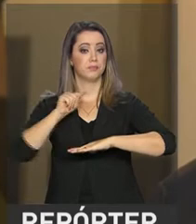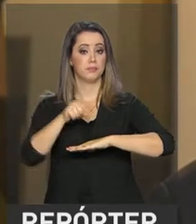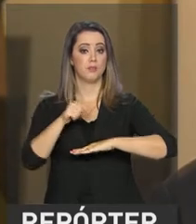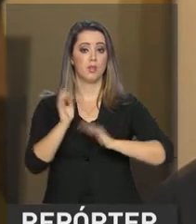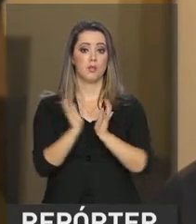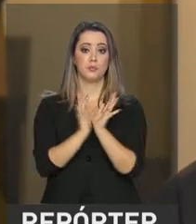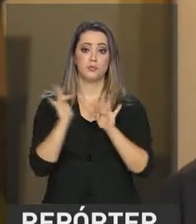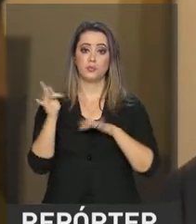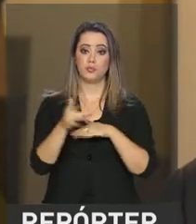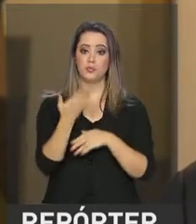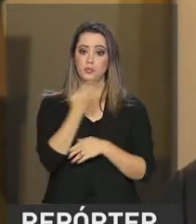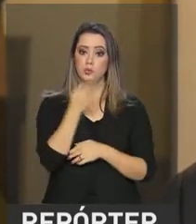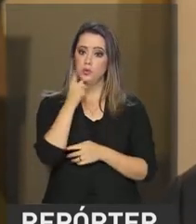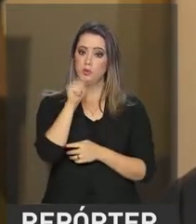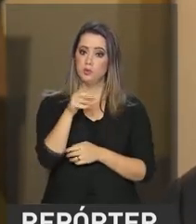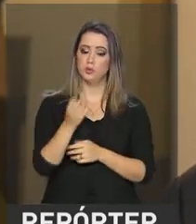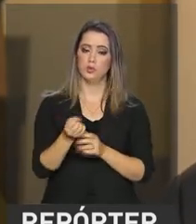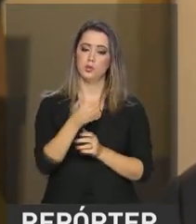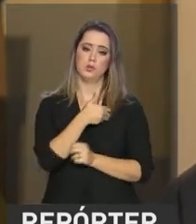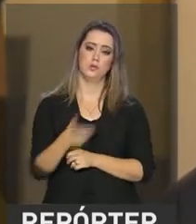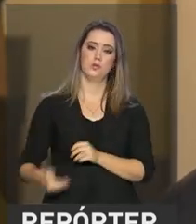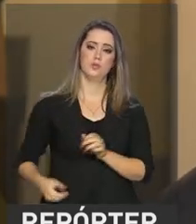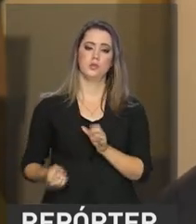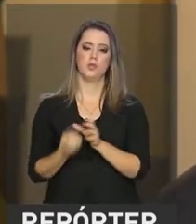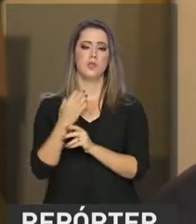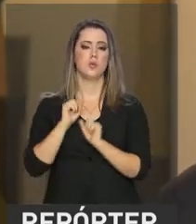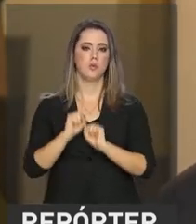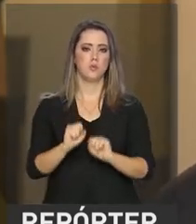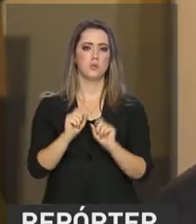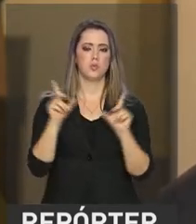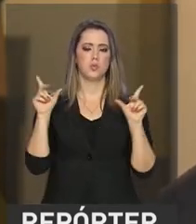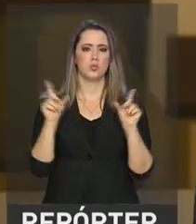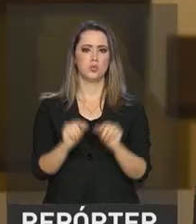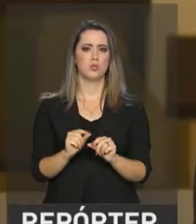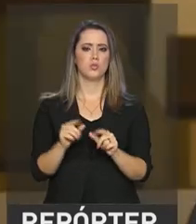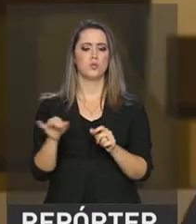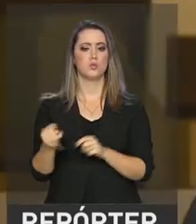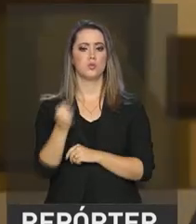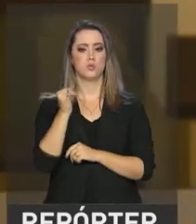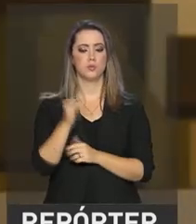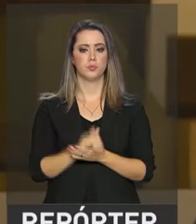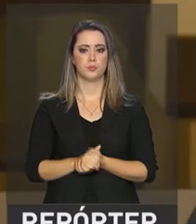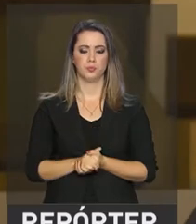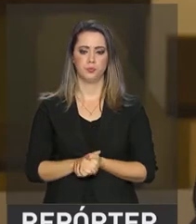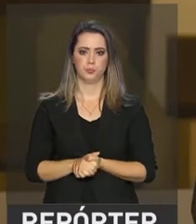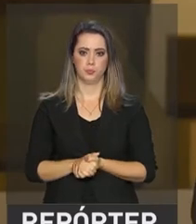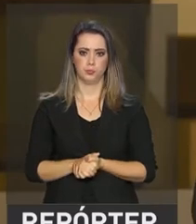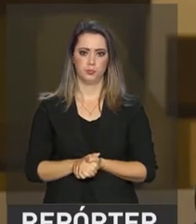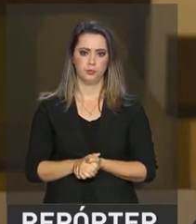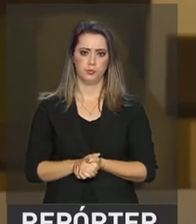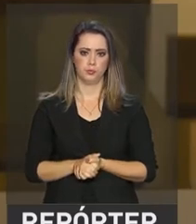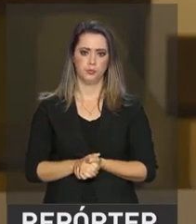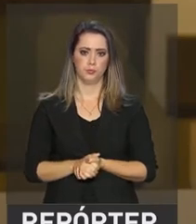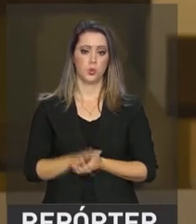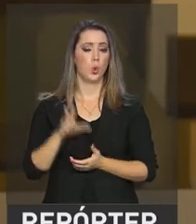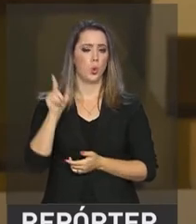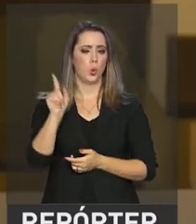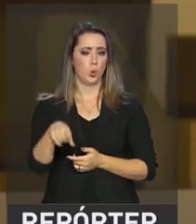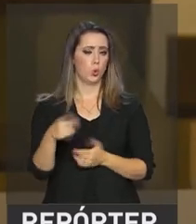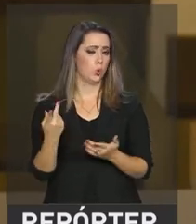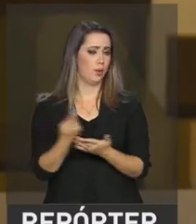disse que o governo criou as condições para a queda dos juros isso tudo é fruto da política governamental